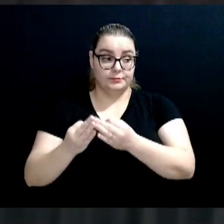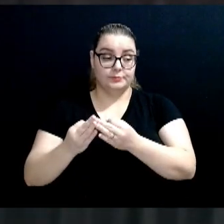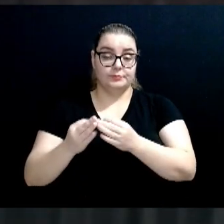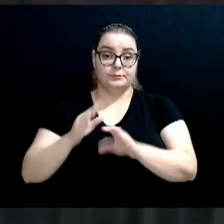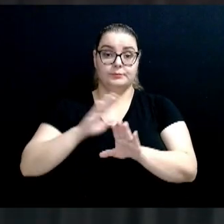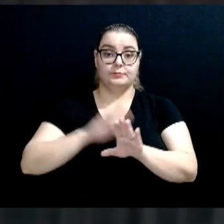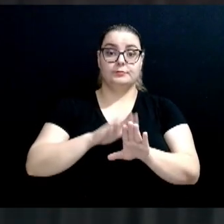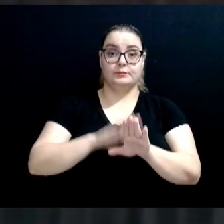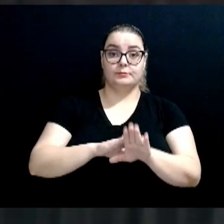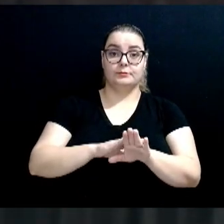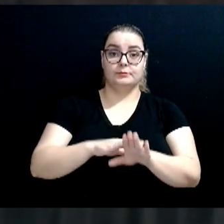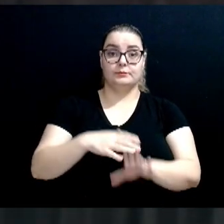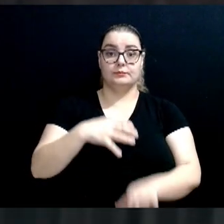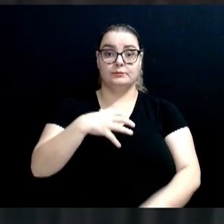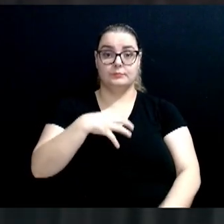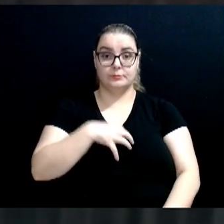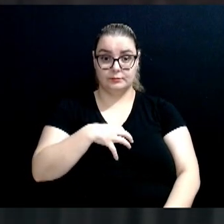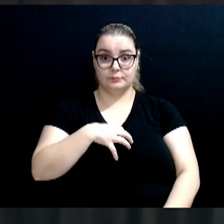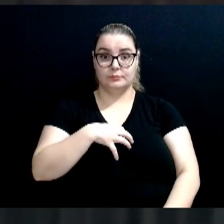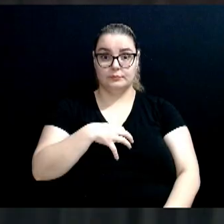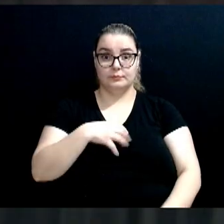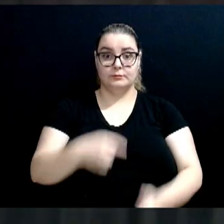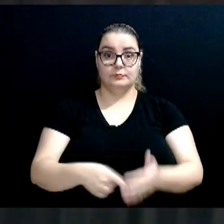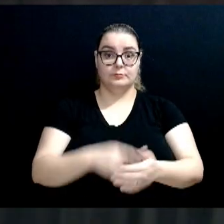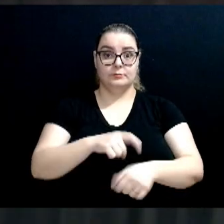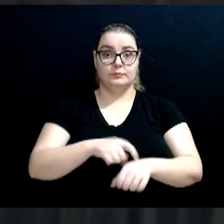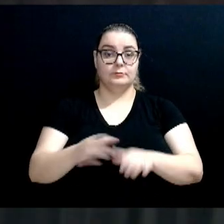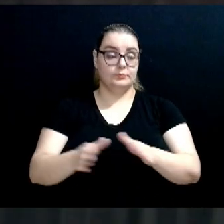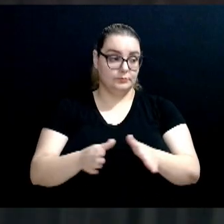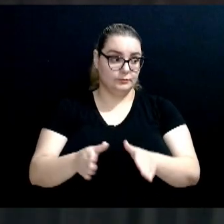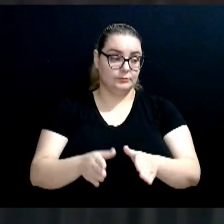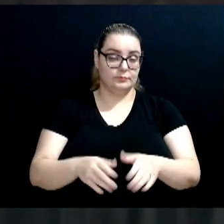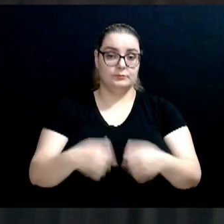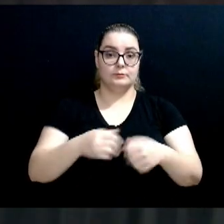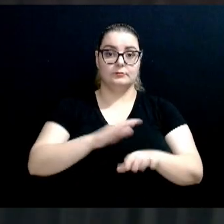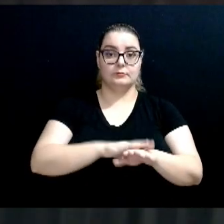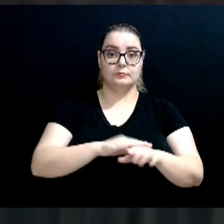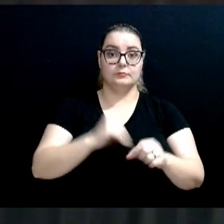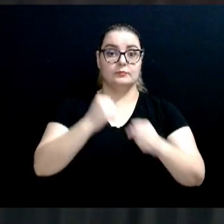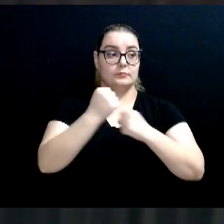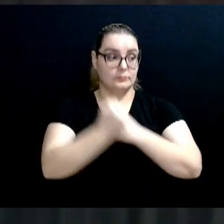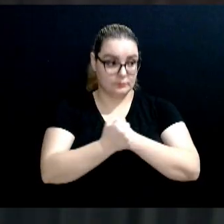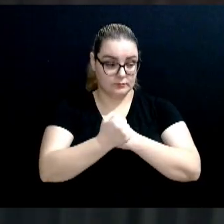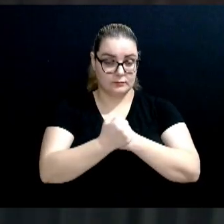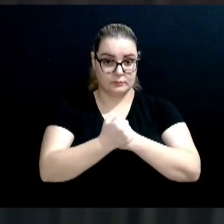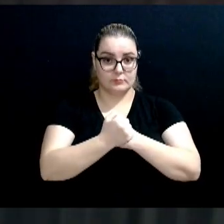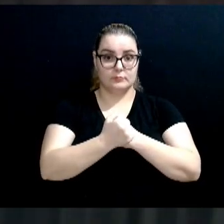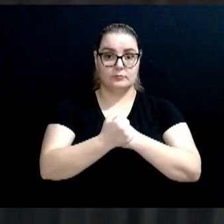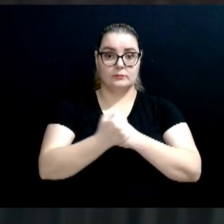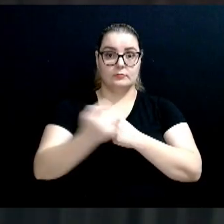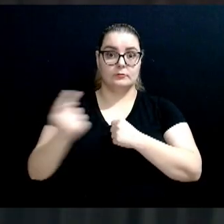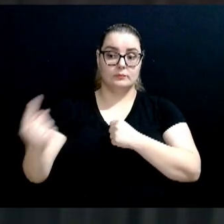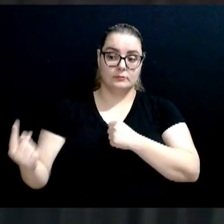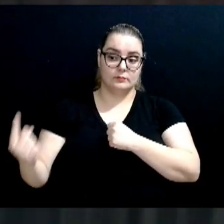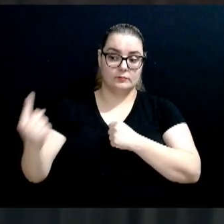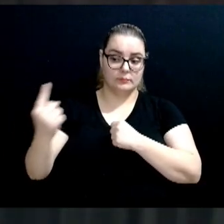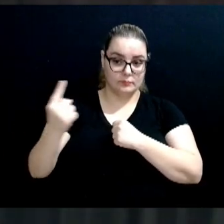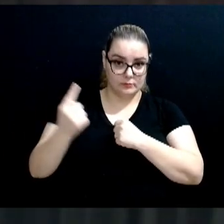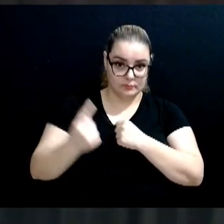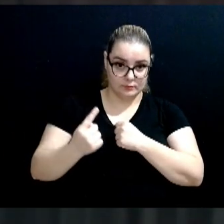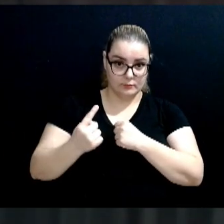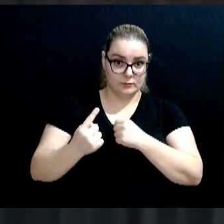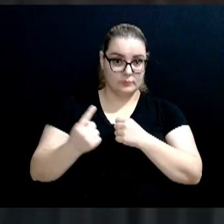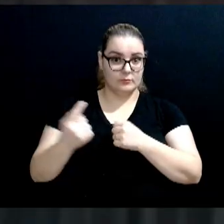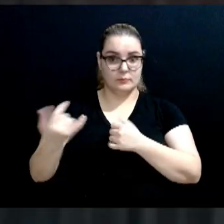forma como, num primeiro momento, ela precisava reagir, que era proteger. Chega uma pessoa que conta uma